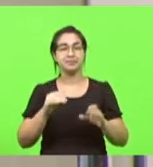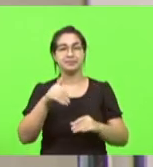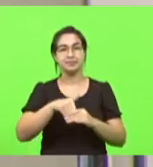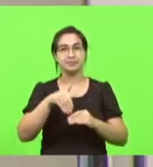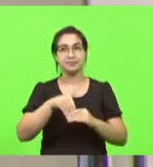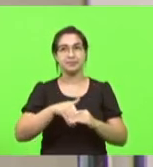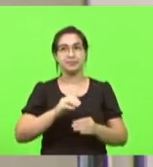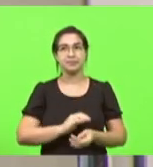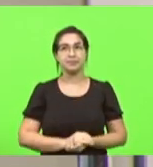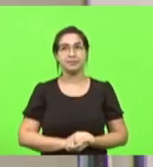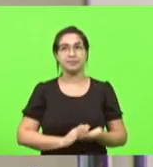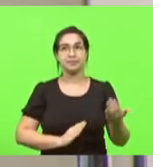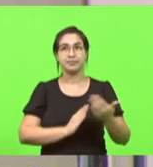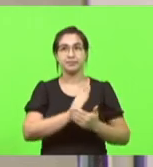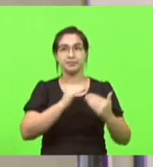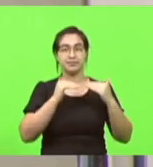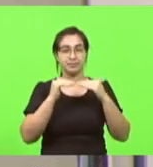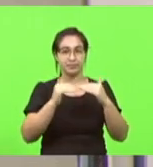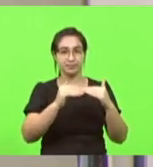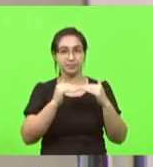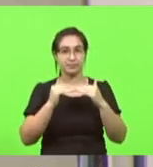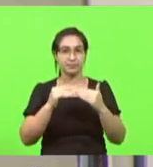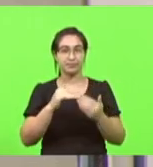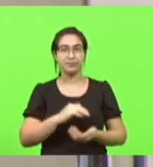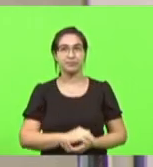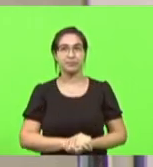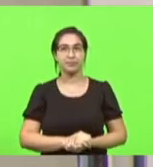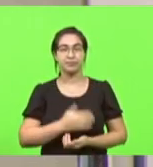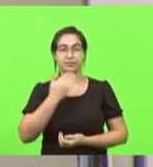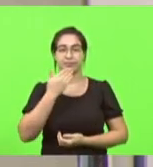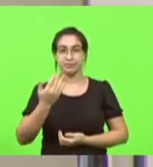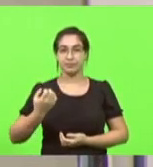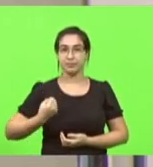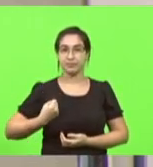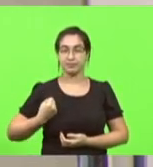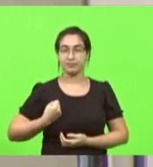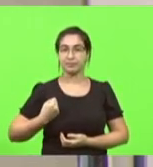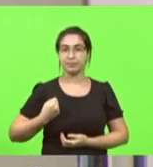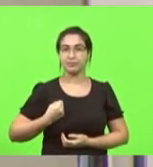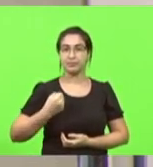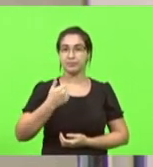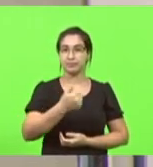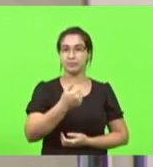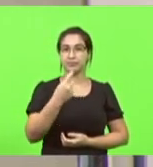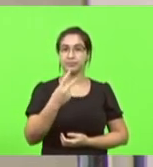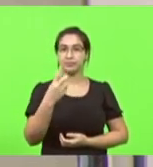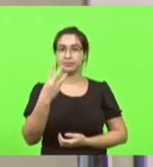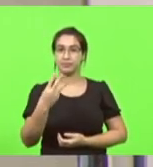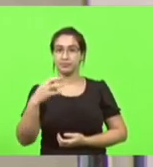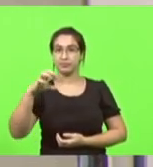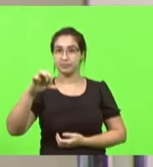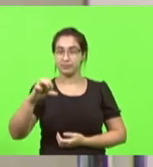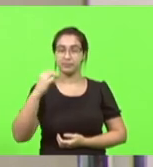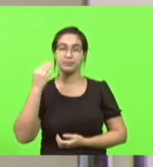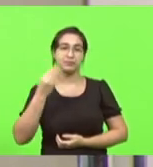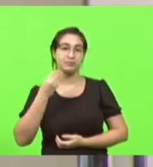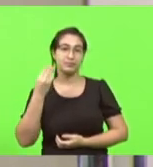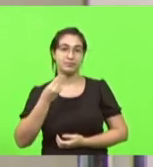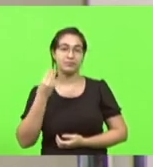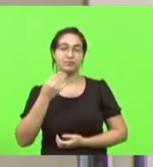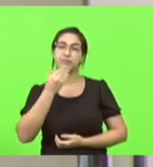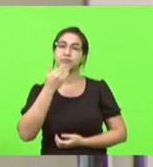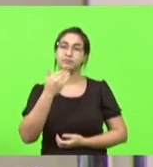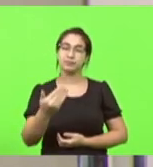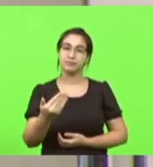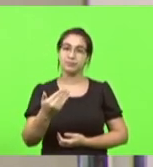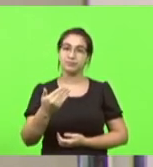como se encontra. Aprovado por unanimidade, requerimentos. Requerimento 1239, autor deputado Márcio Machado, solicitando